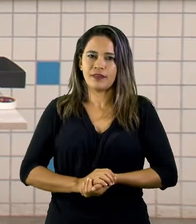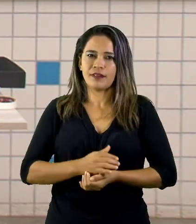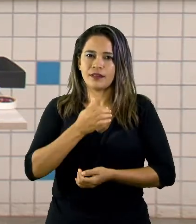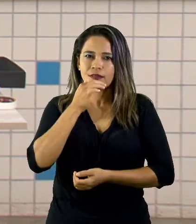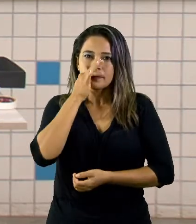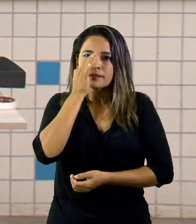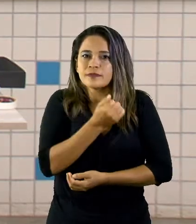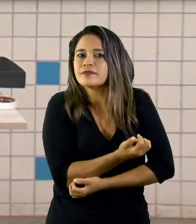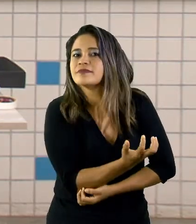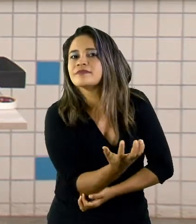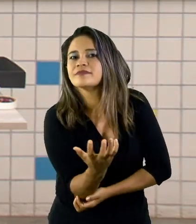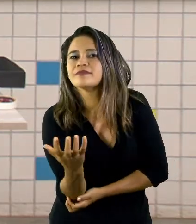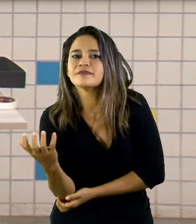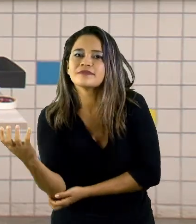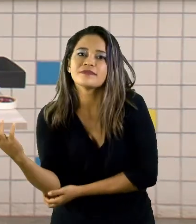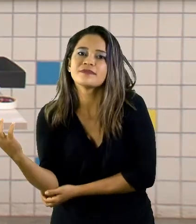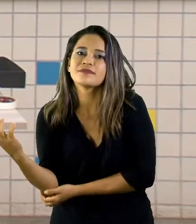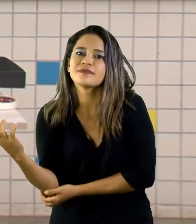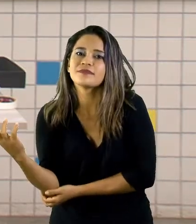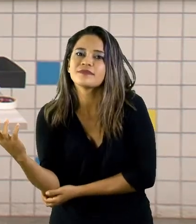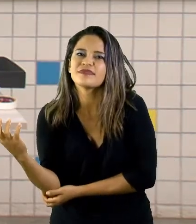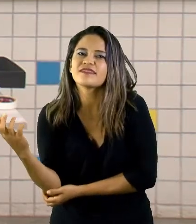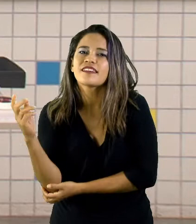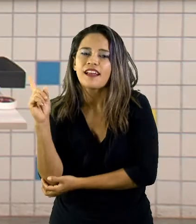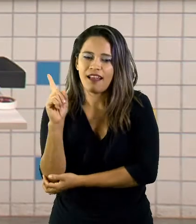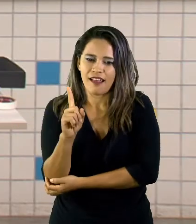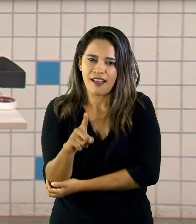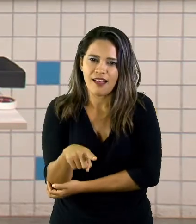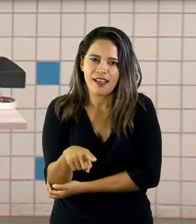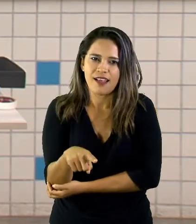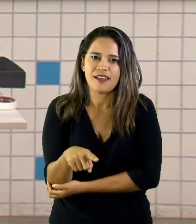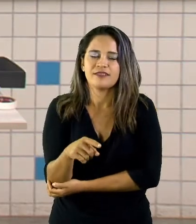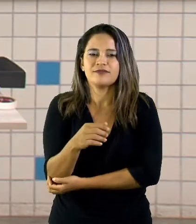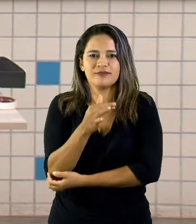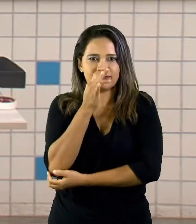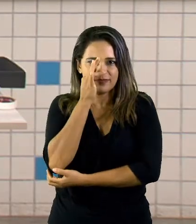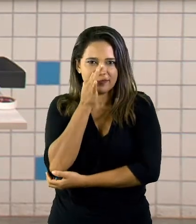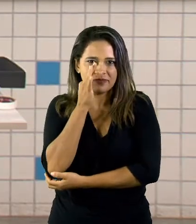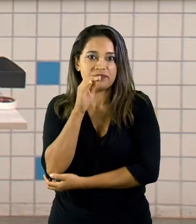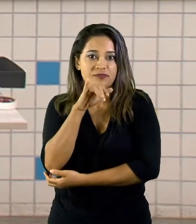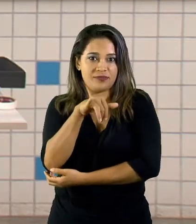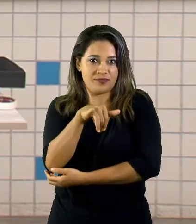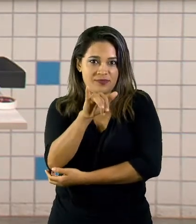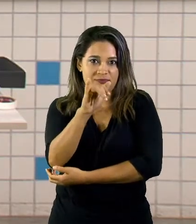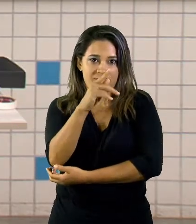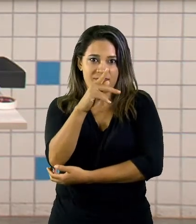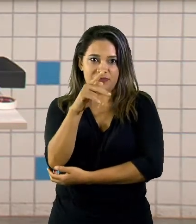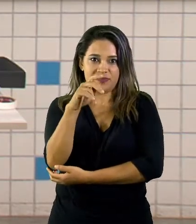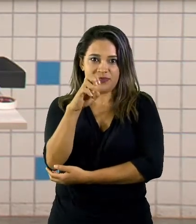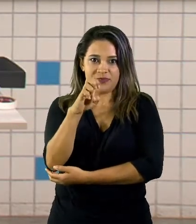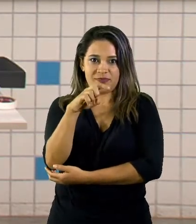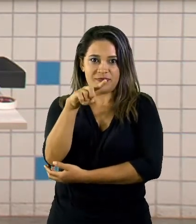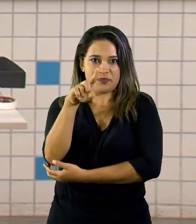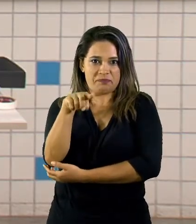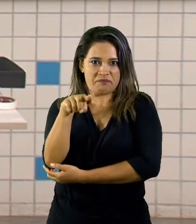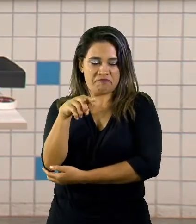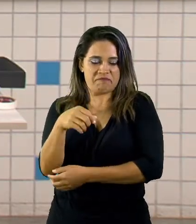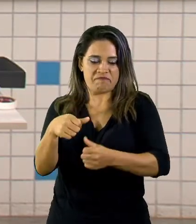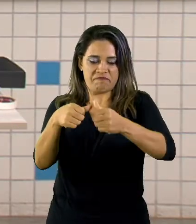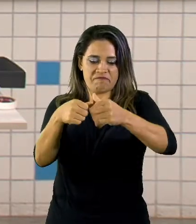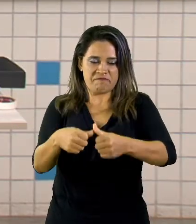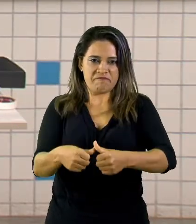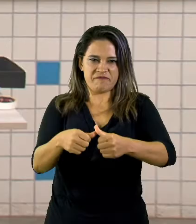é? Que é a estação das flores. O ipê floresce e fica